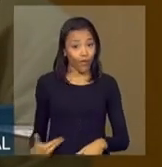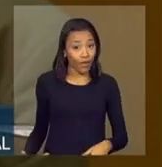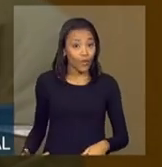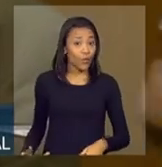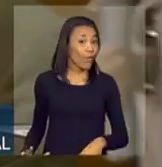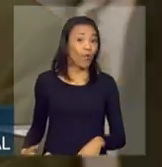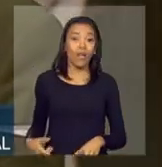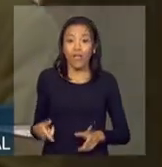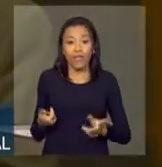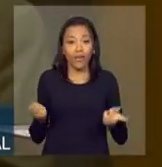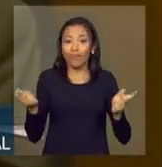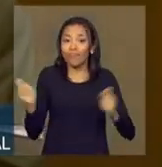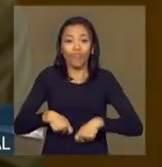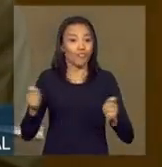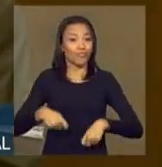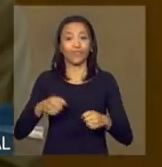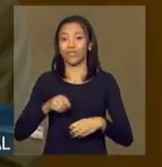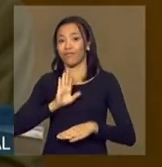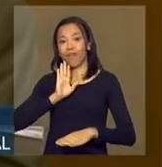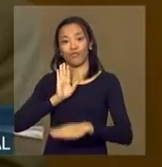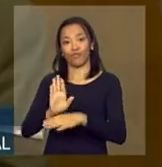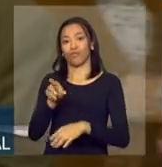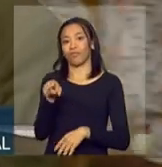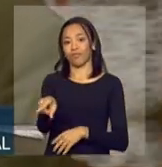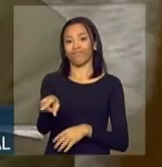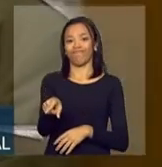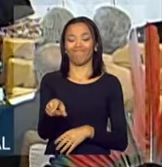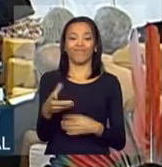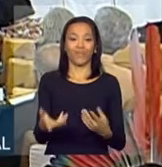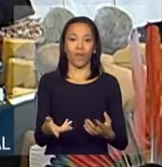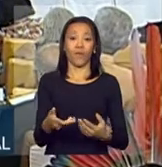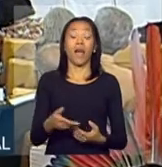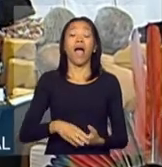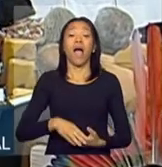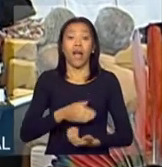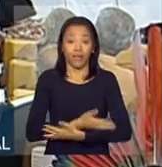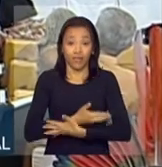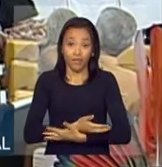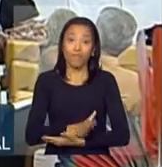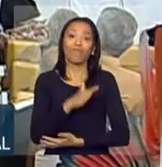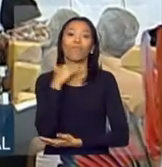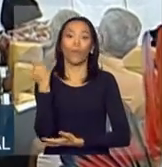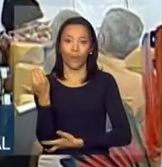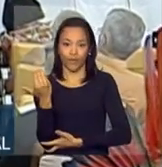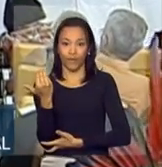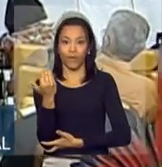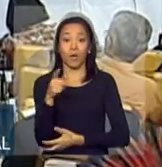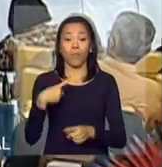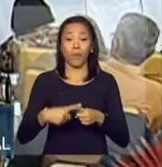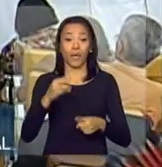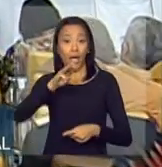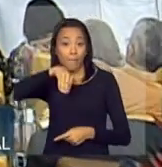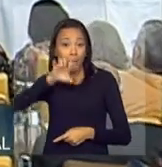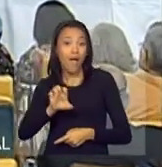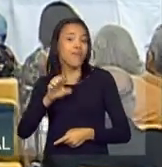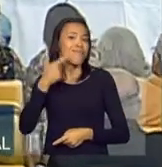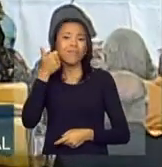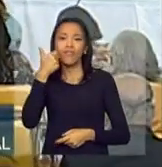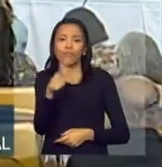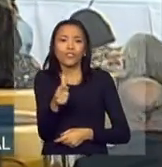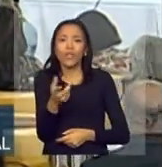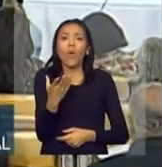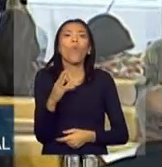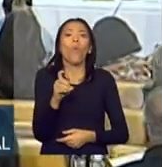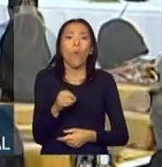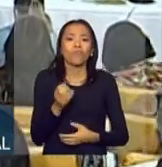tiveram capacidade de cuidar deste caso. Então, a criança faleceu porque a mãe não tinha condições de